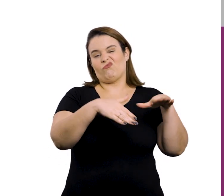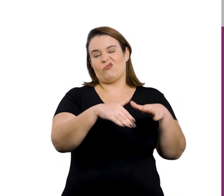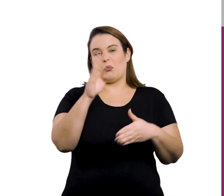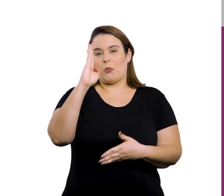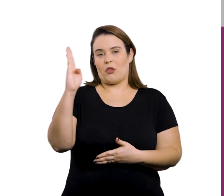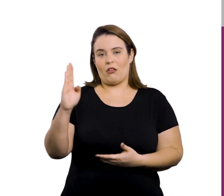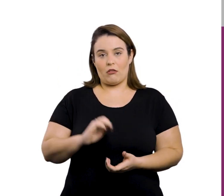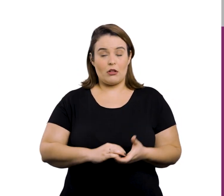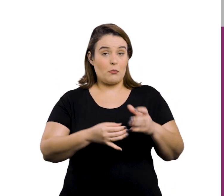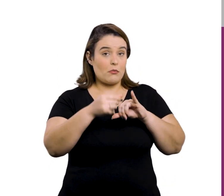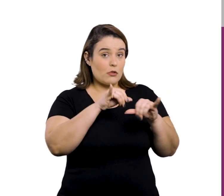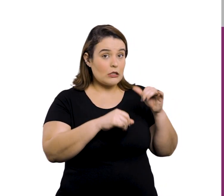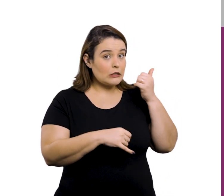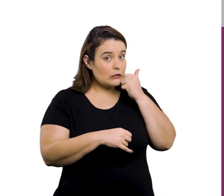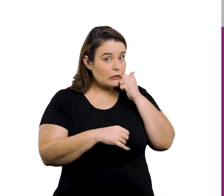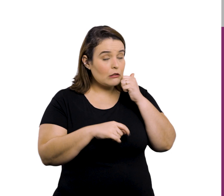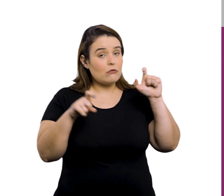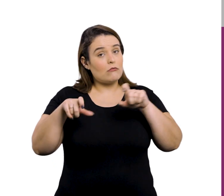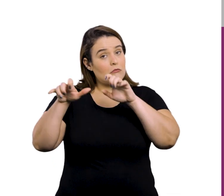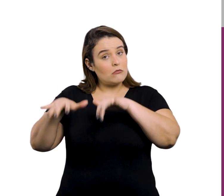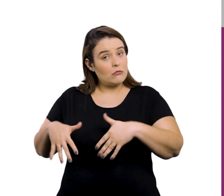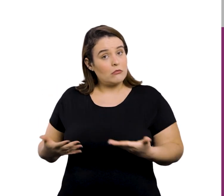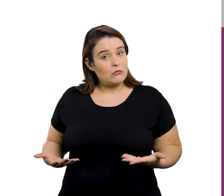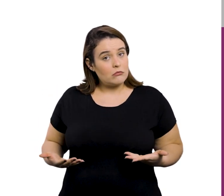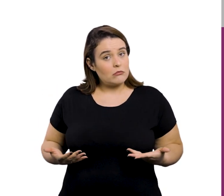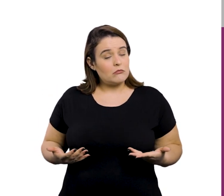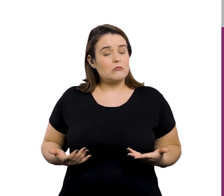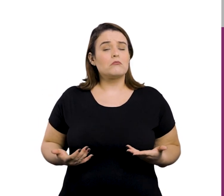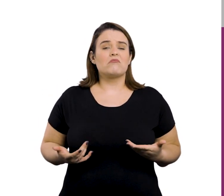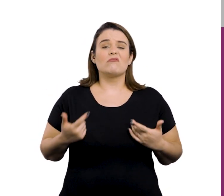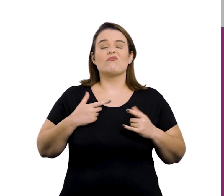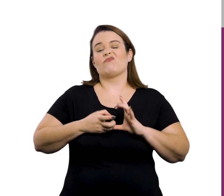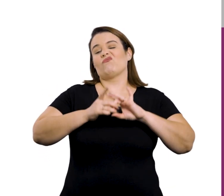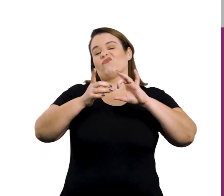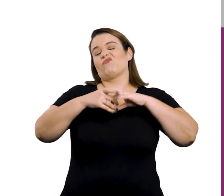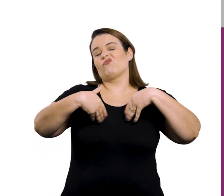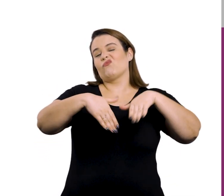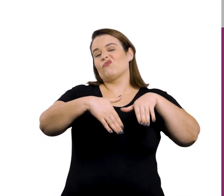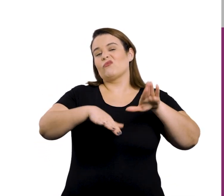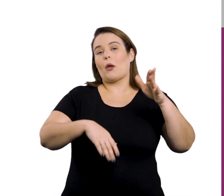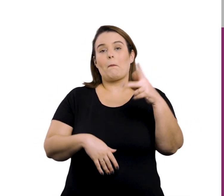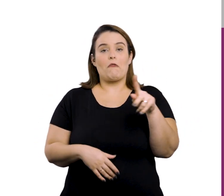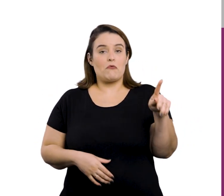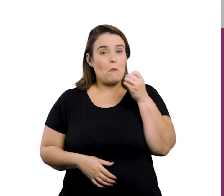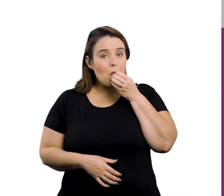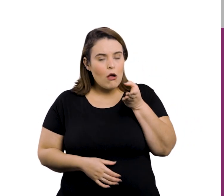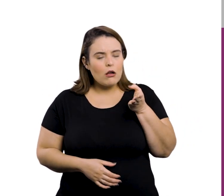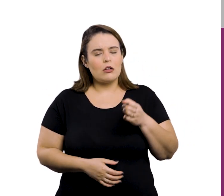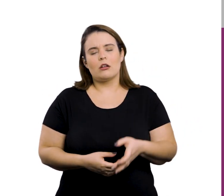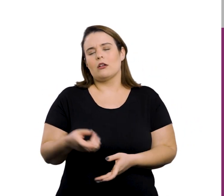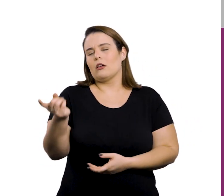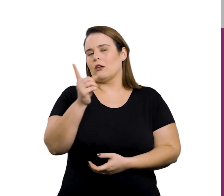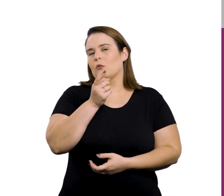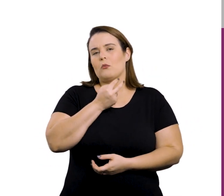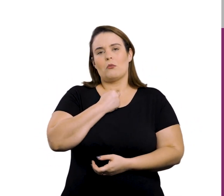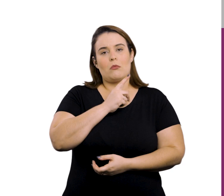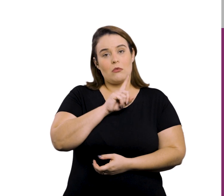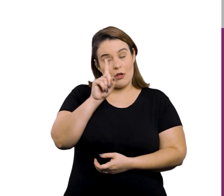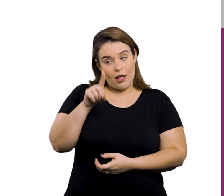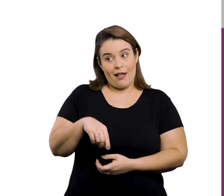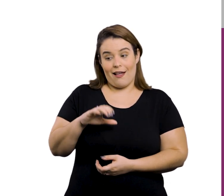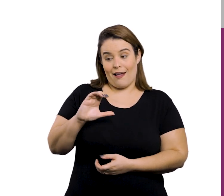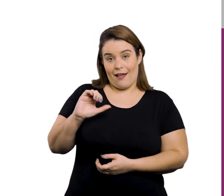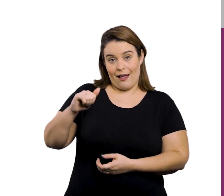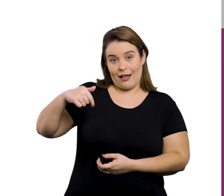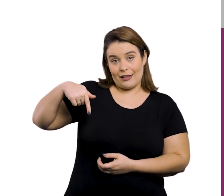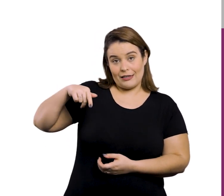eu posso abrir mão de uma biblioteca? De um laboratório de ciências? De informática? Posso abrir mão de bons